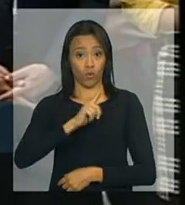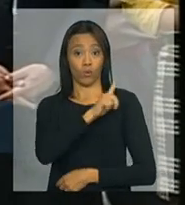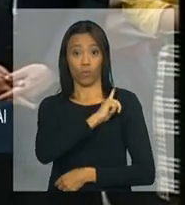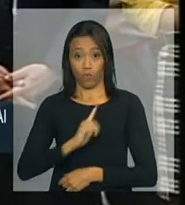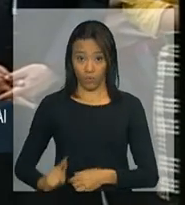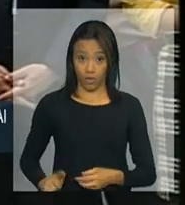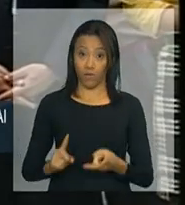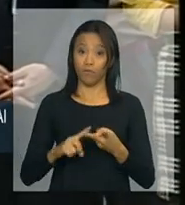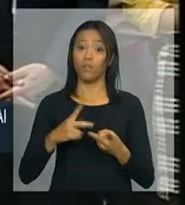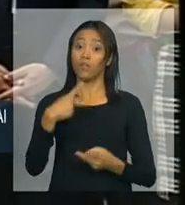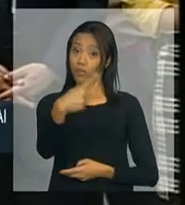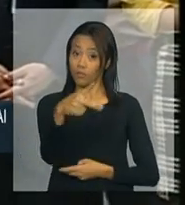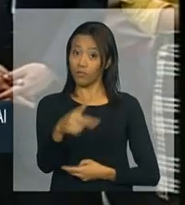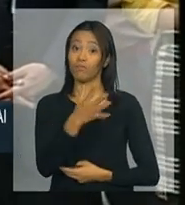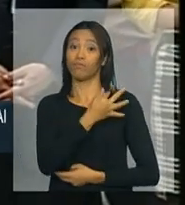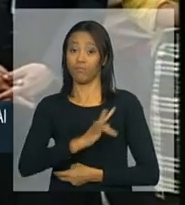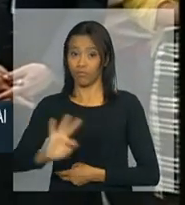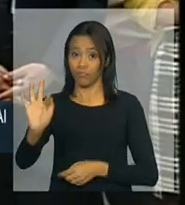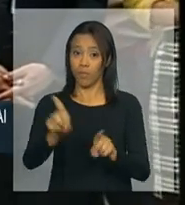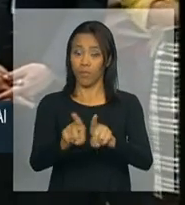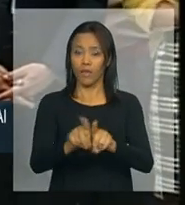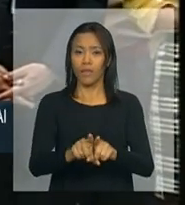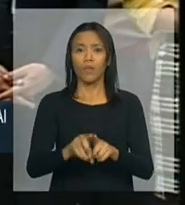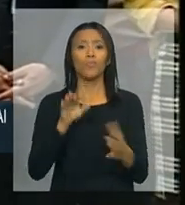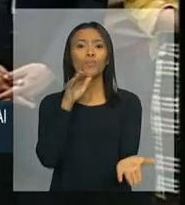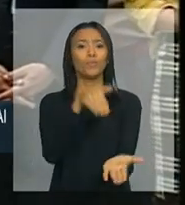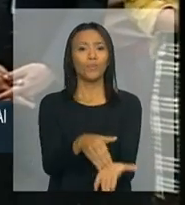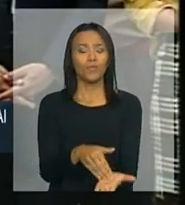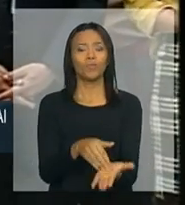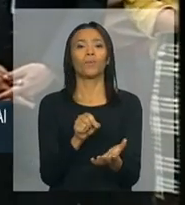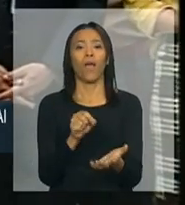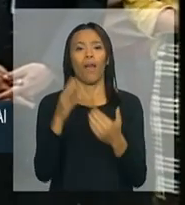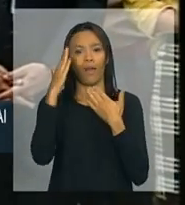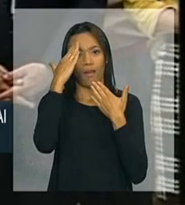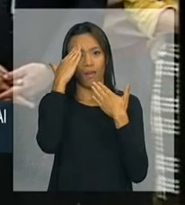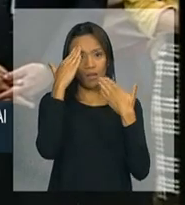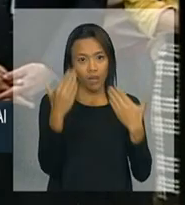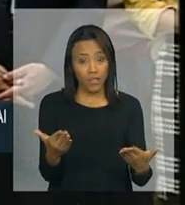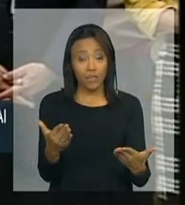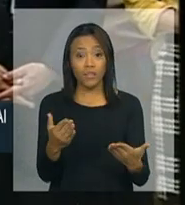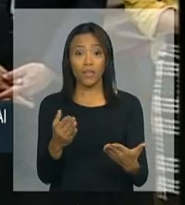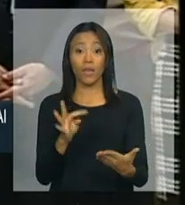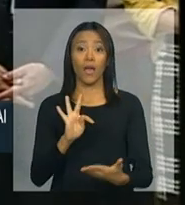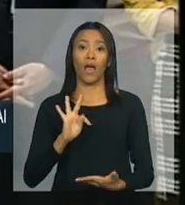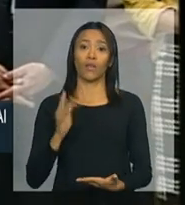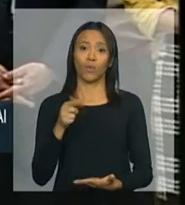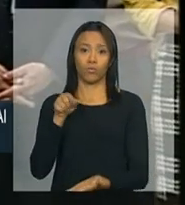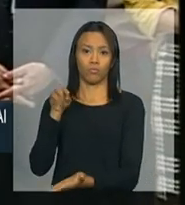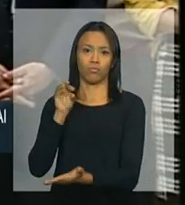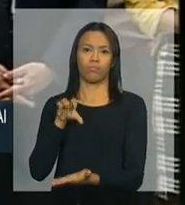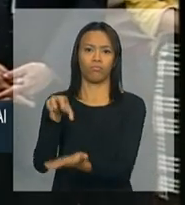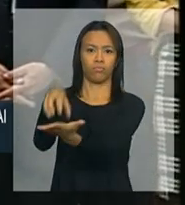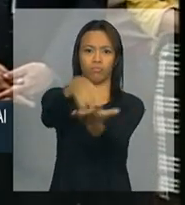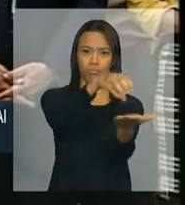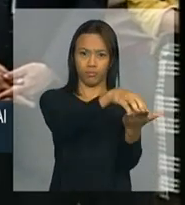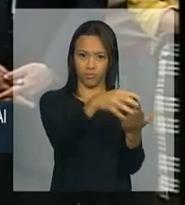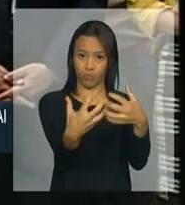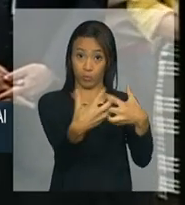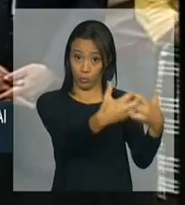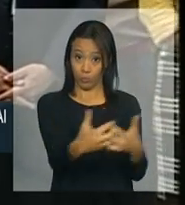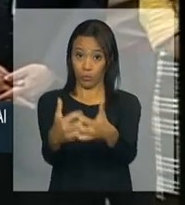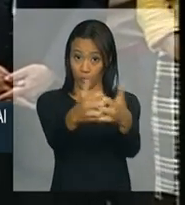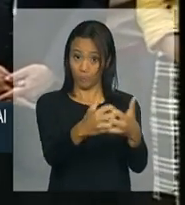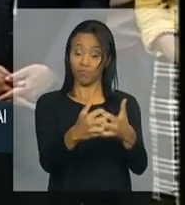governo da senhora. E, por último, e não menos importante, agradecer aos centros de comando e controle móveis. Fizemos